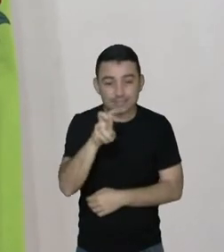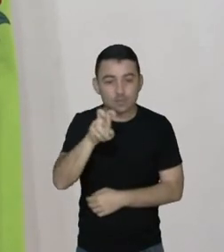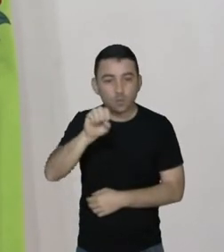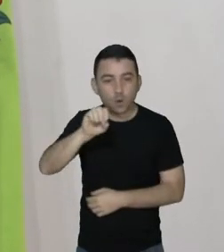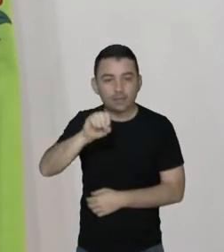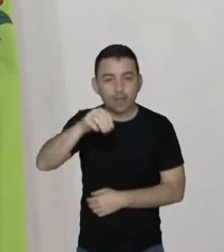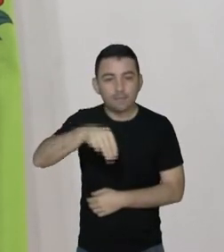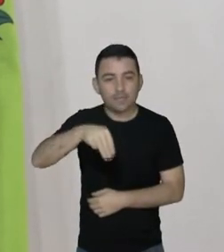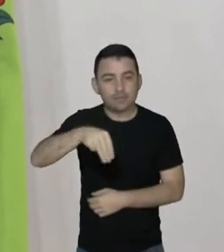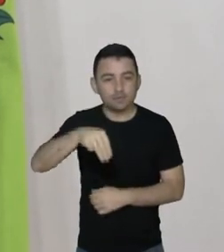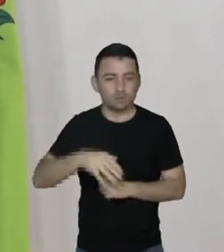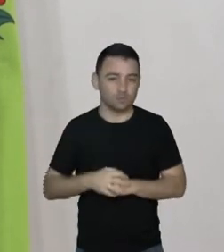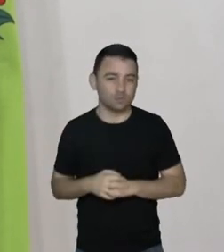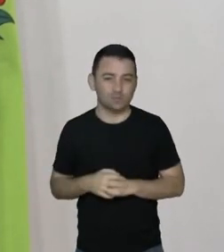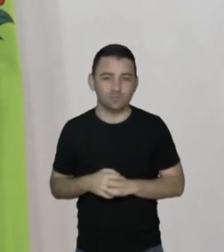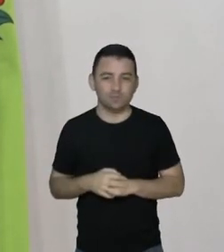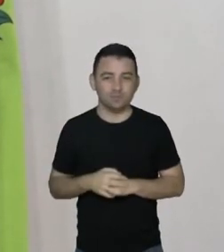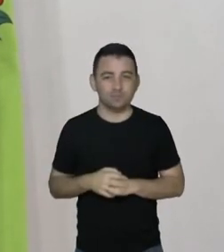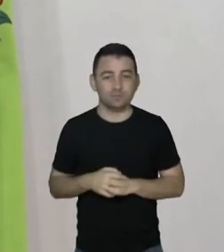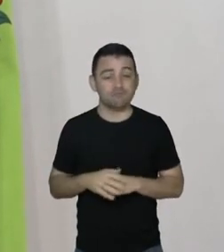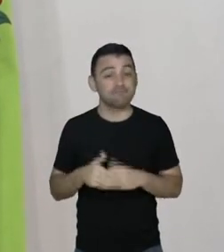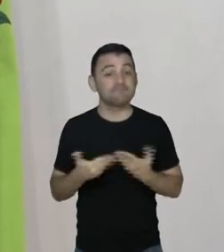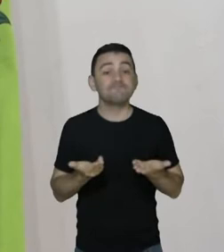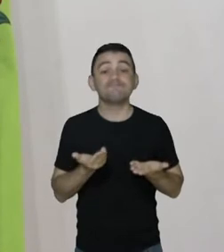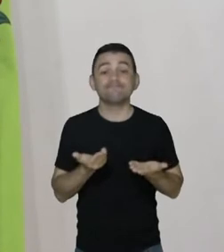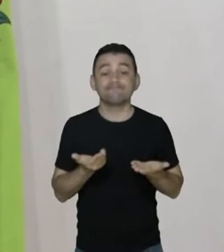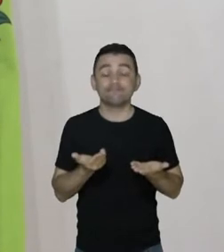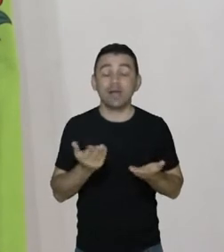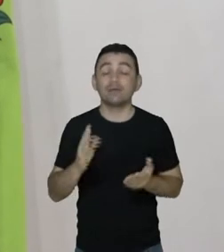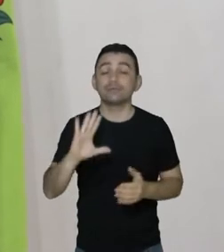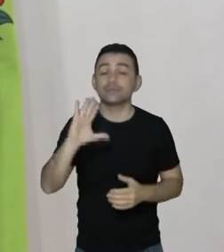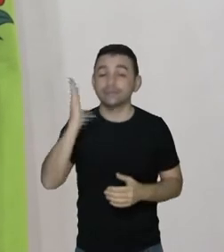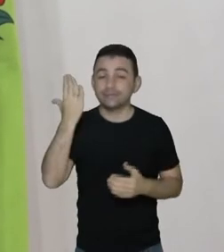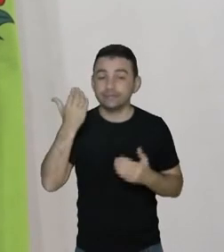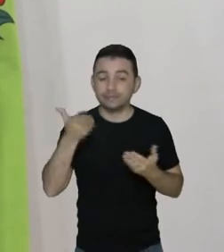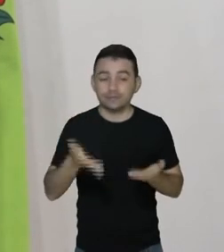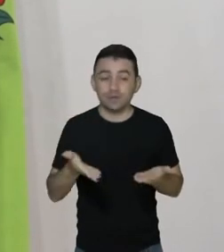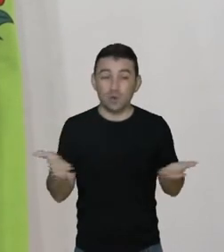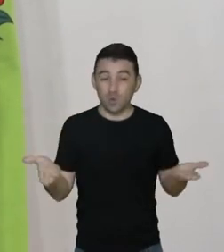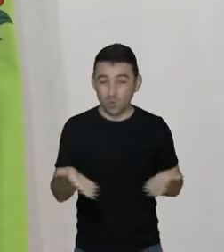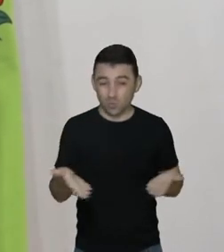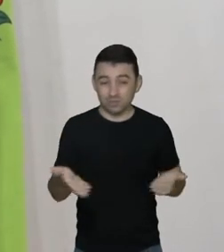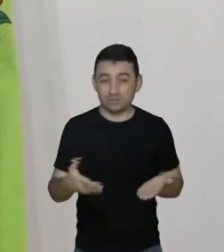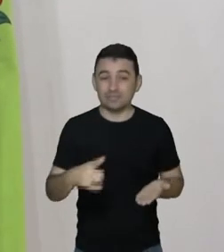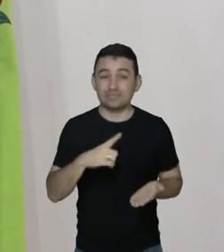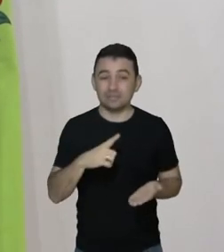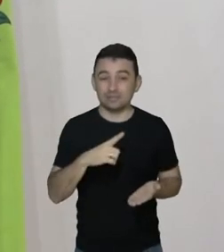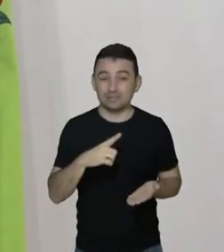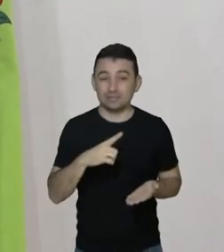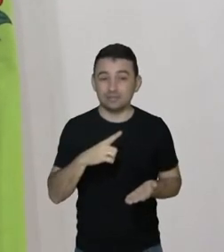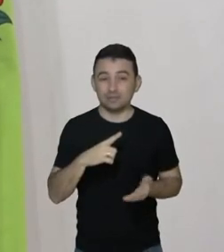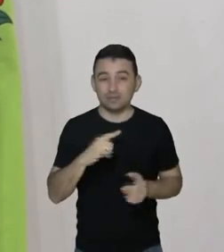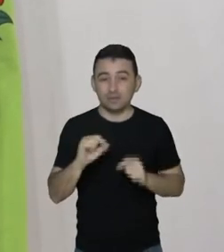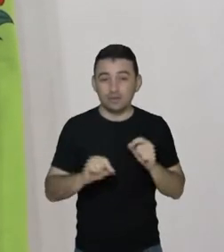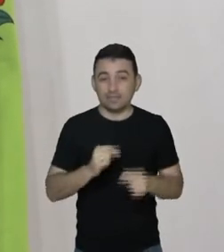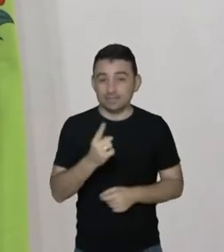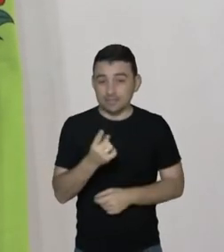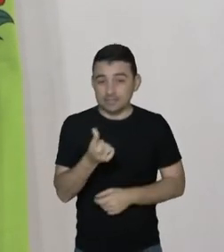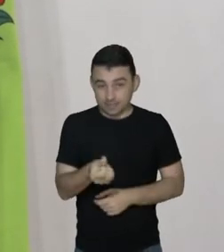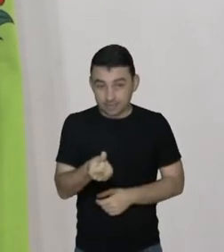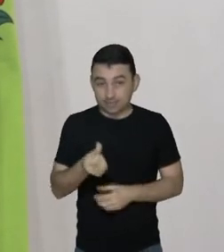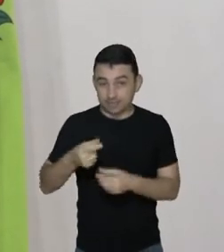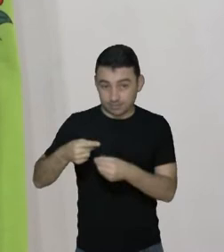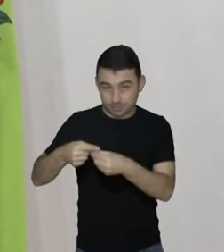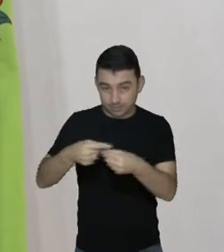milímetros. O resultado disso é que nós estamos hoje com 16 municípios